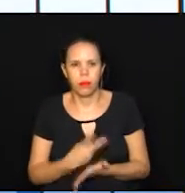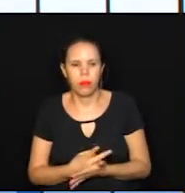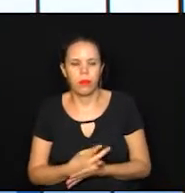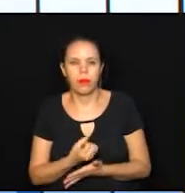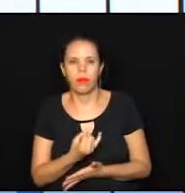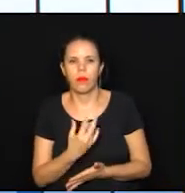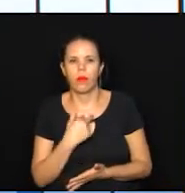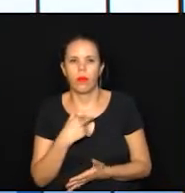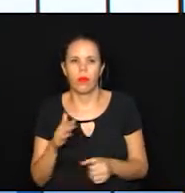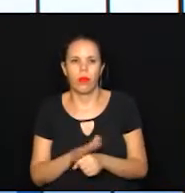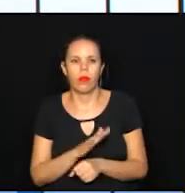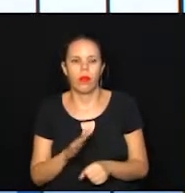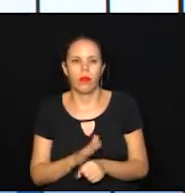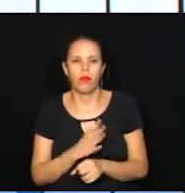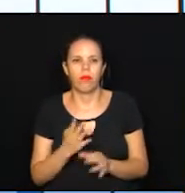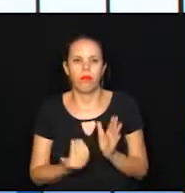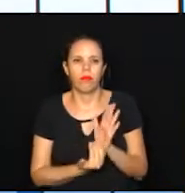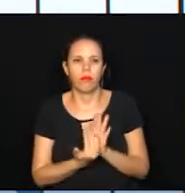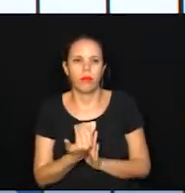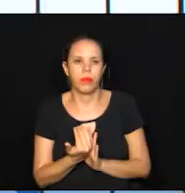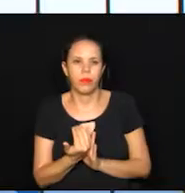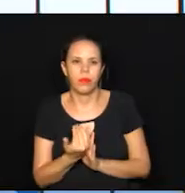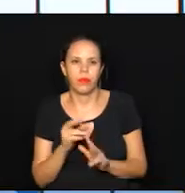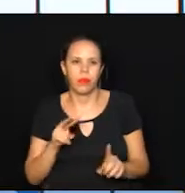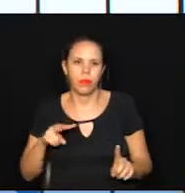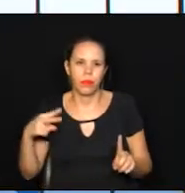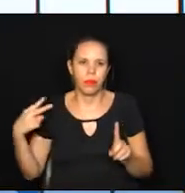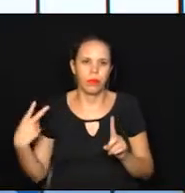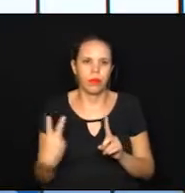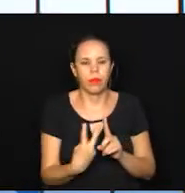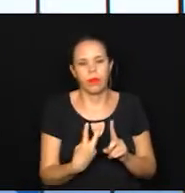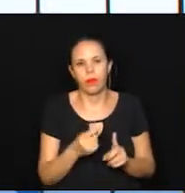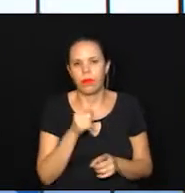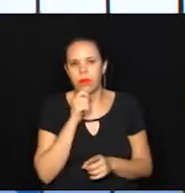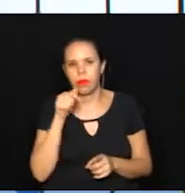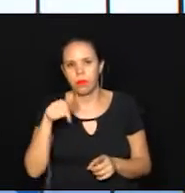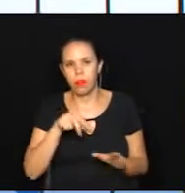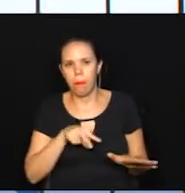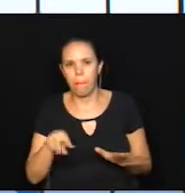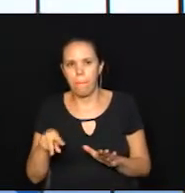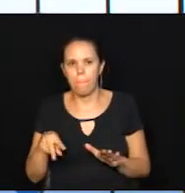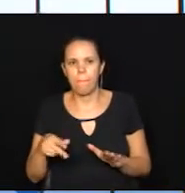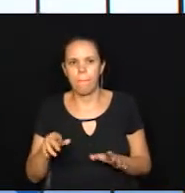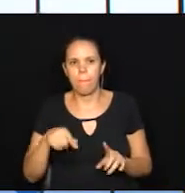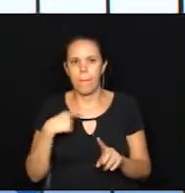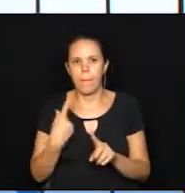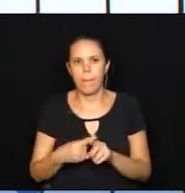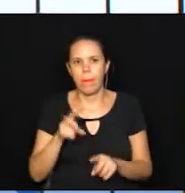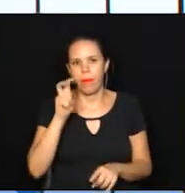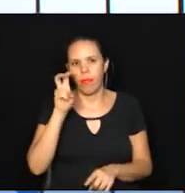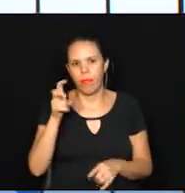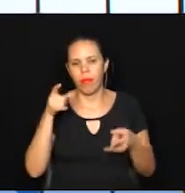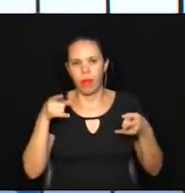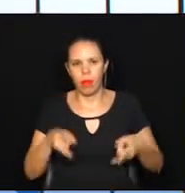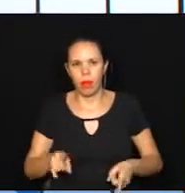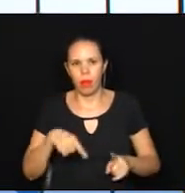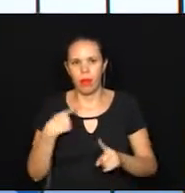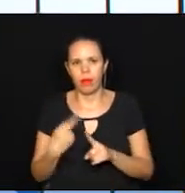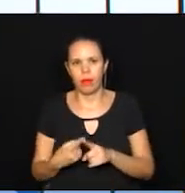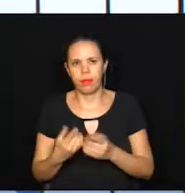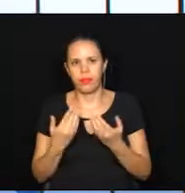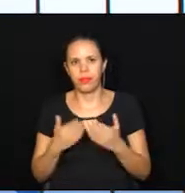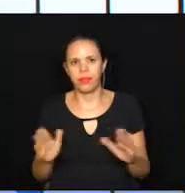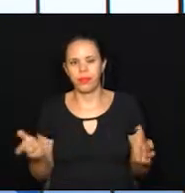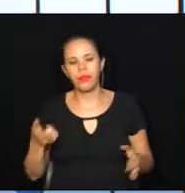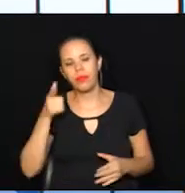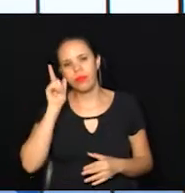taxa de ocupação está muito alta. A perspectiva é que ainda essa semana mais 5 leitos, além dos que foram